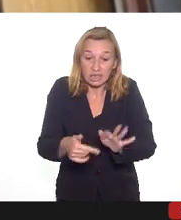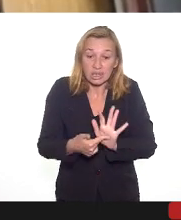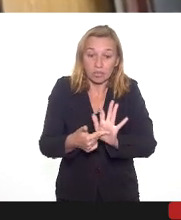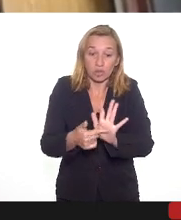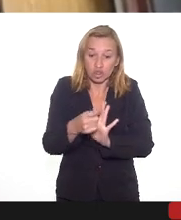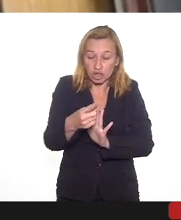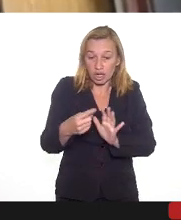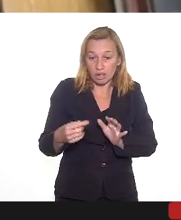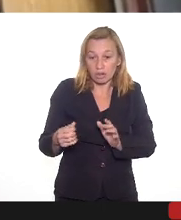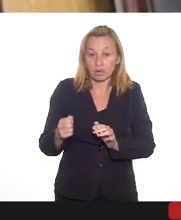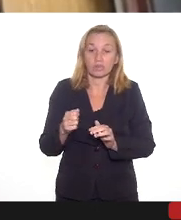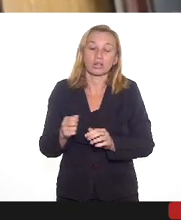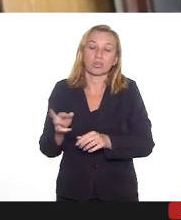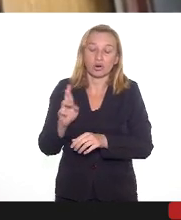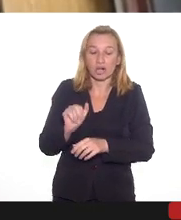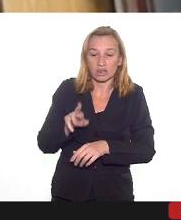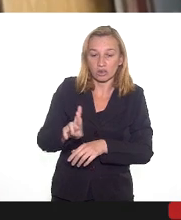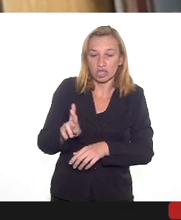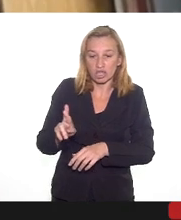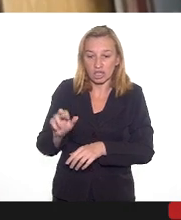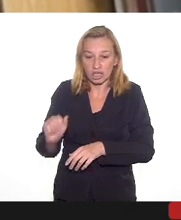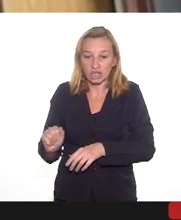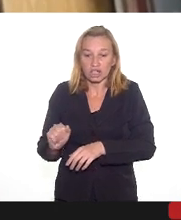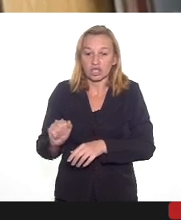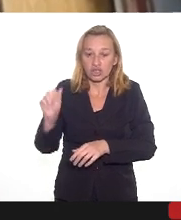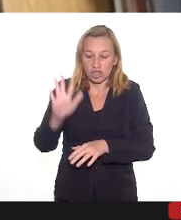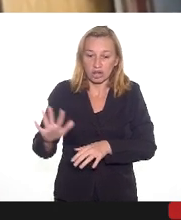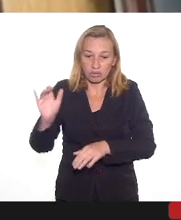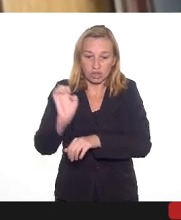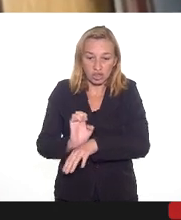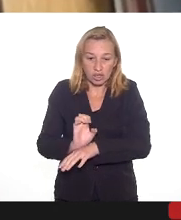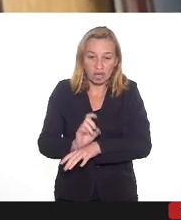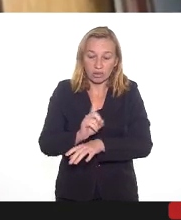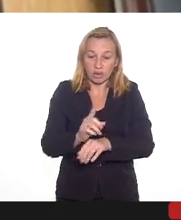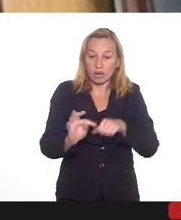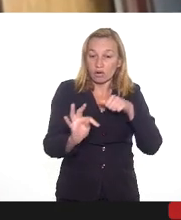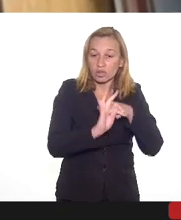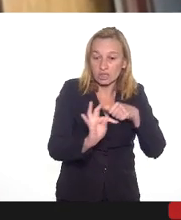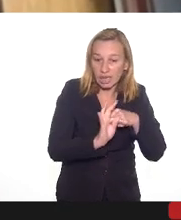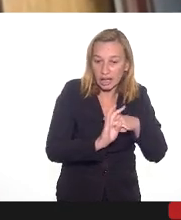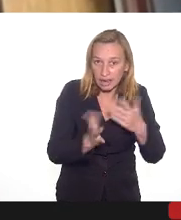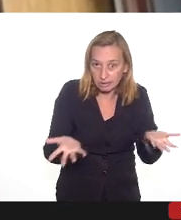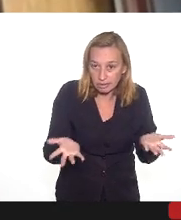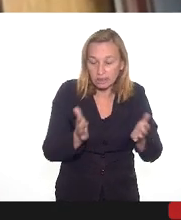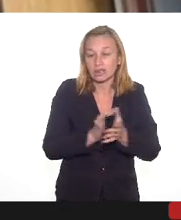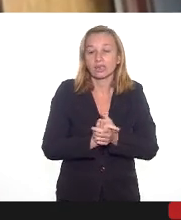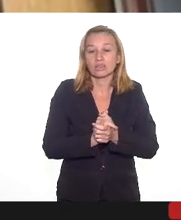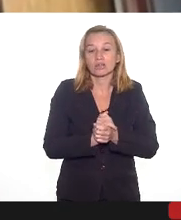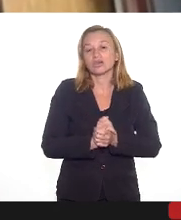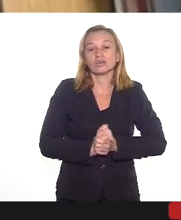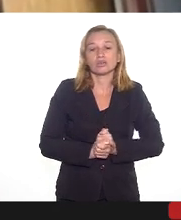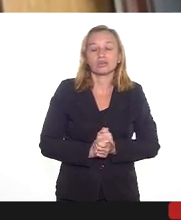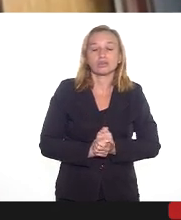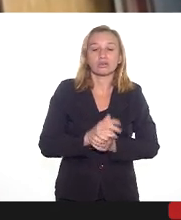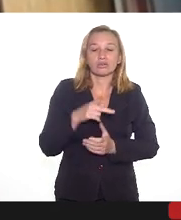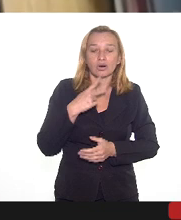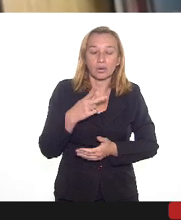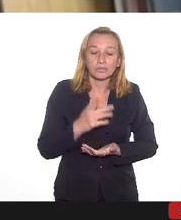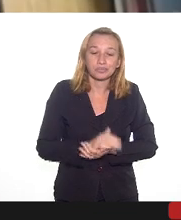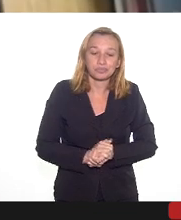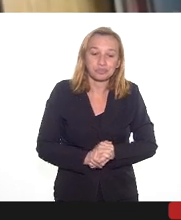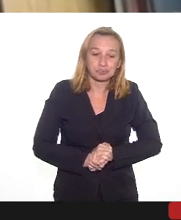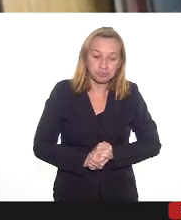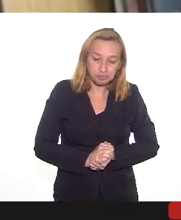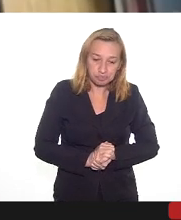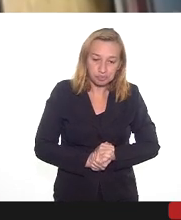Procuradoria-Geral do Estado, porque se não foi submetido a parecer técnico da Procuradoria-Geral do Estado, eu nunca dei parecer sobre isso, nem